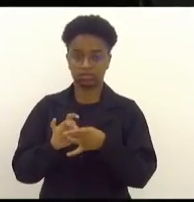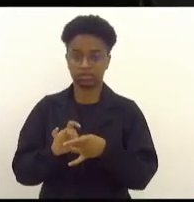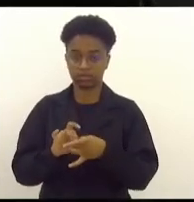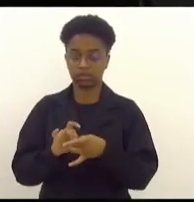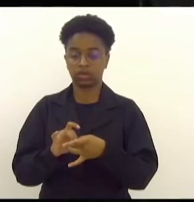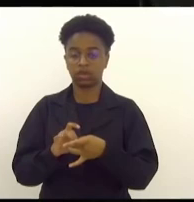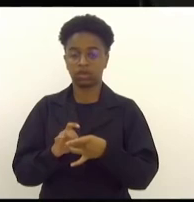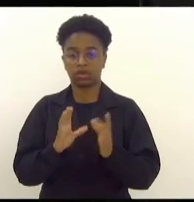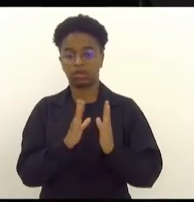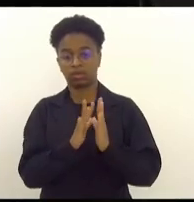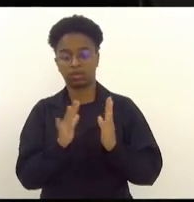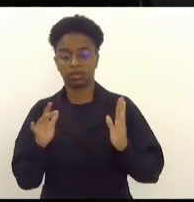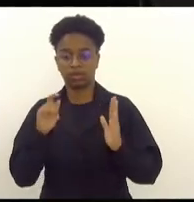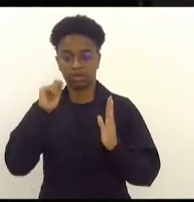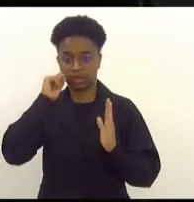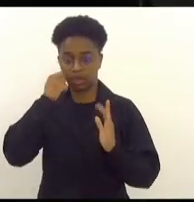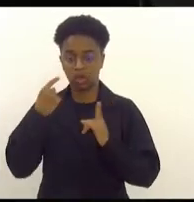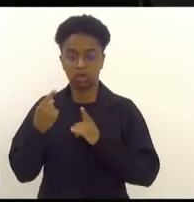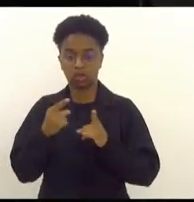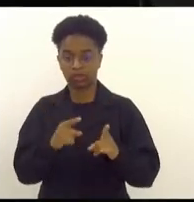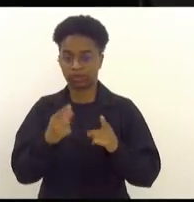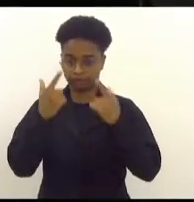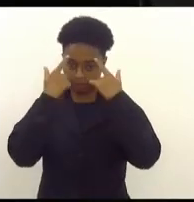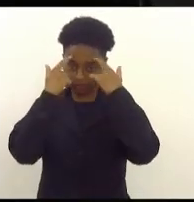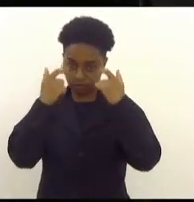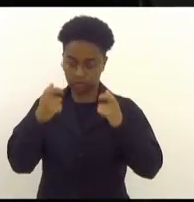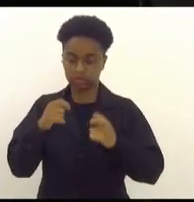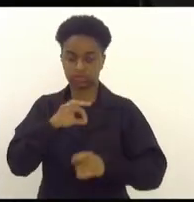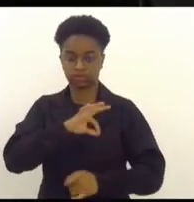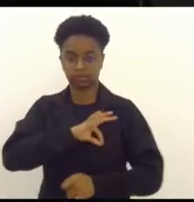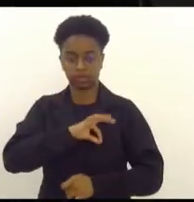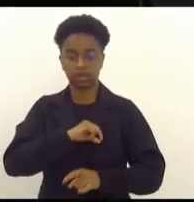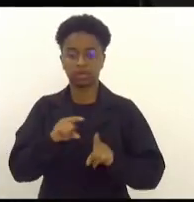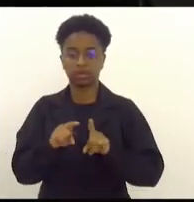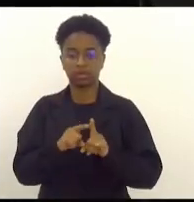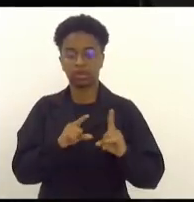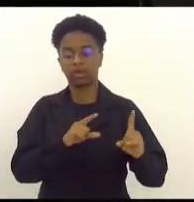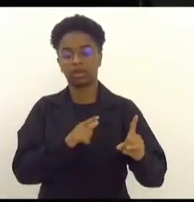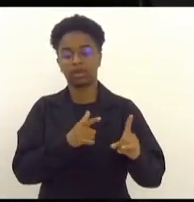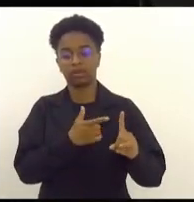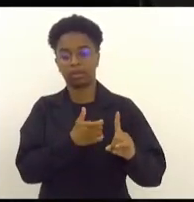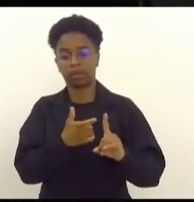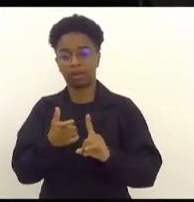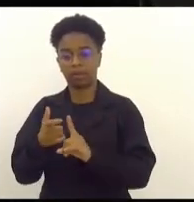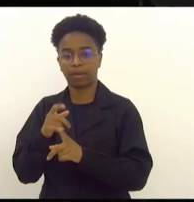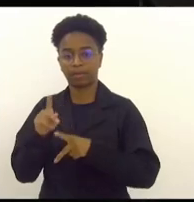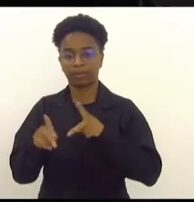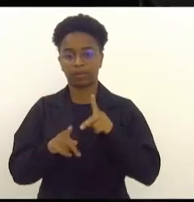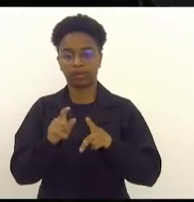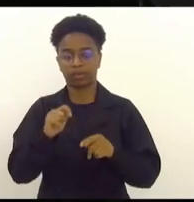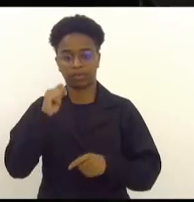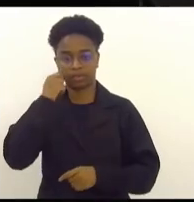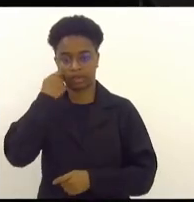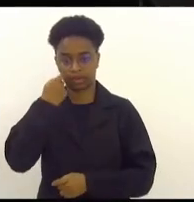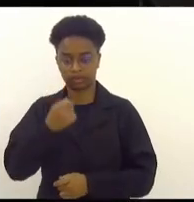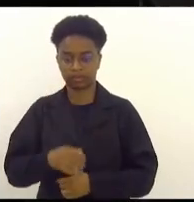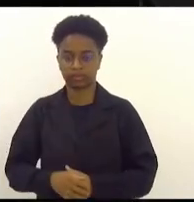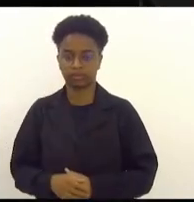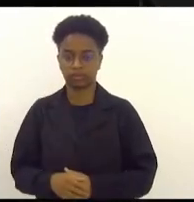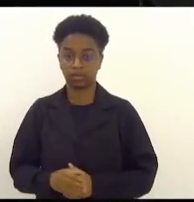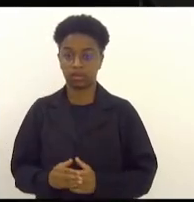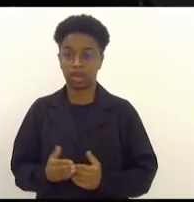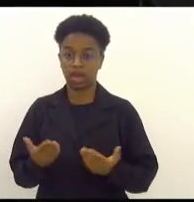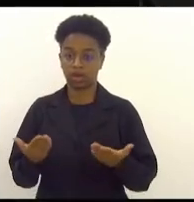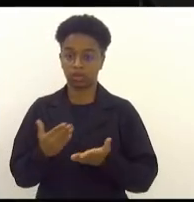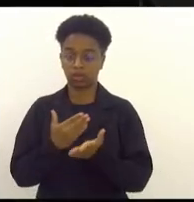contra a violência policial genocídio da população negra desde o início desse desse